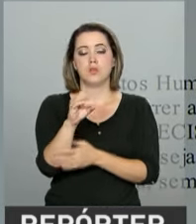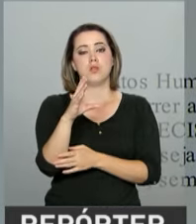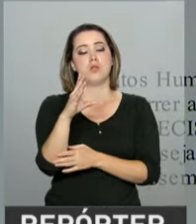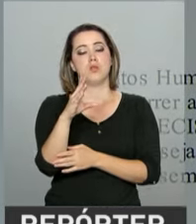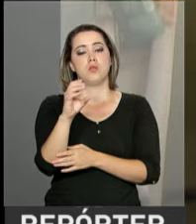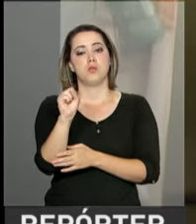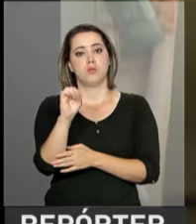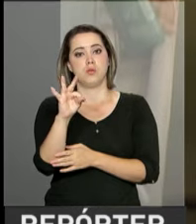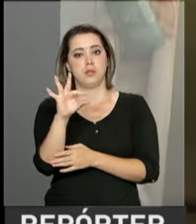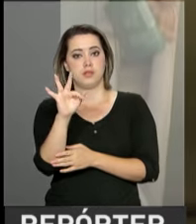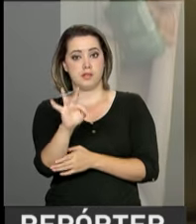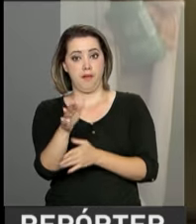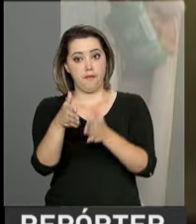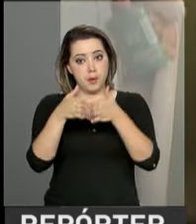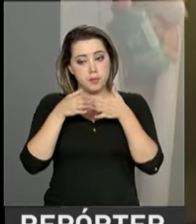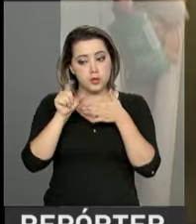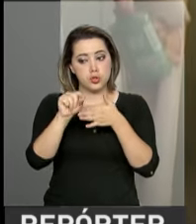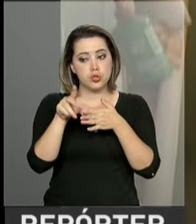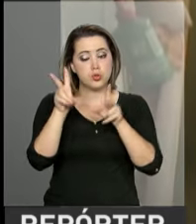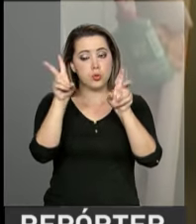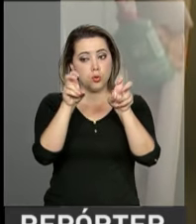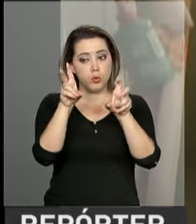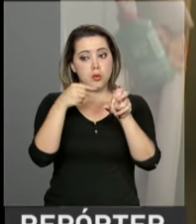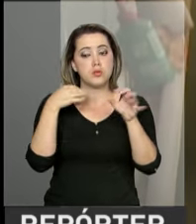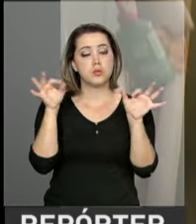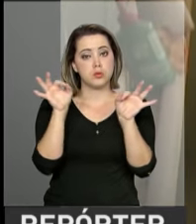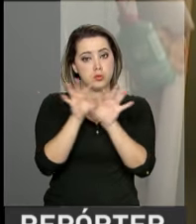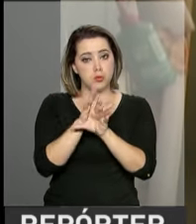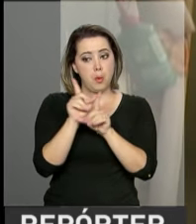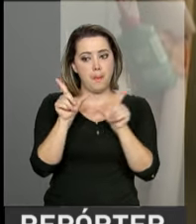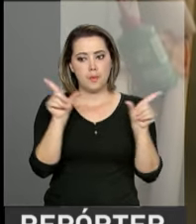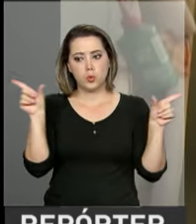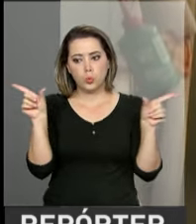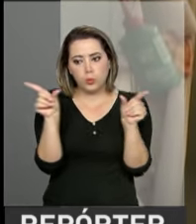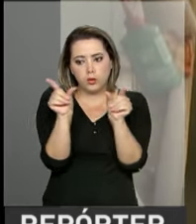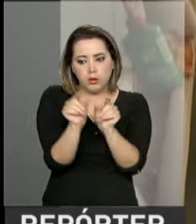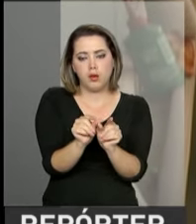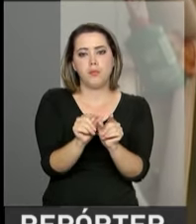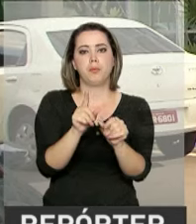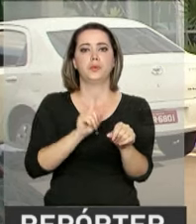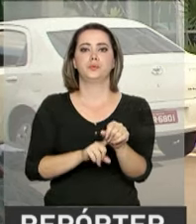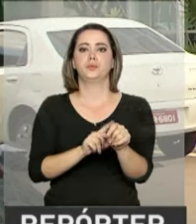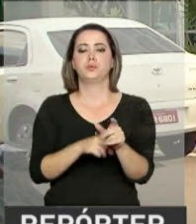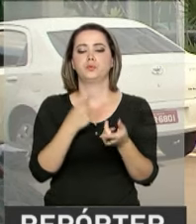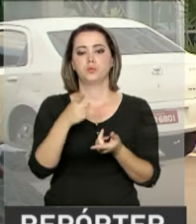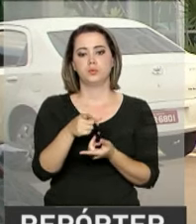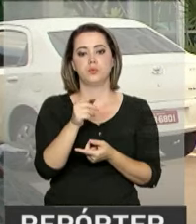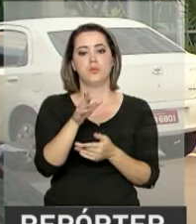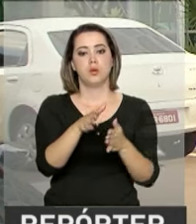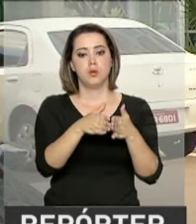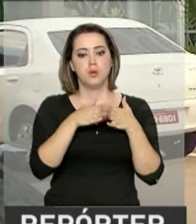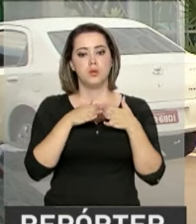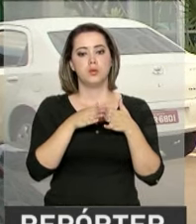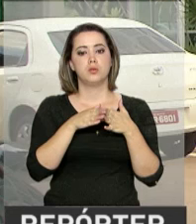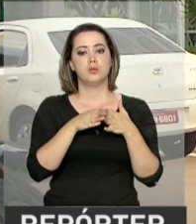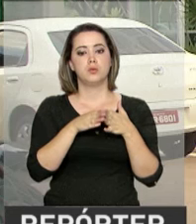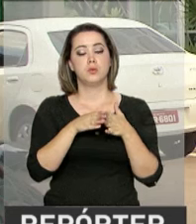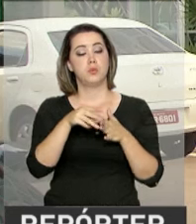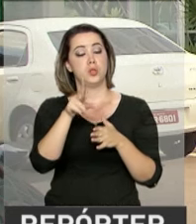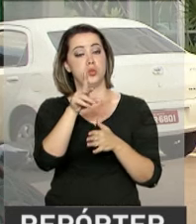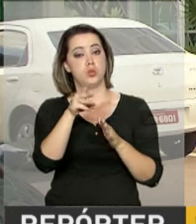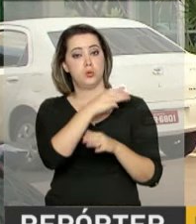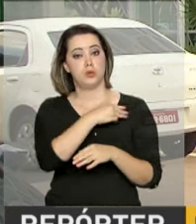Federal, Carmen Lúcia, pedindo que o assunto seja resolvido no menor espaço de tempo possível. O pedido da ministra foi embasado